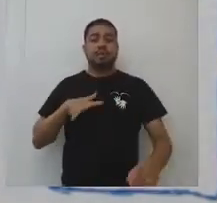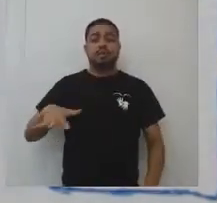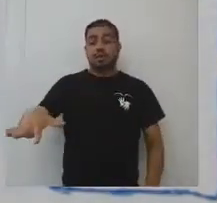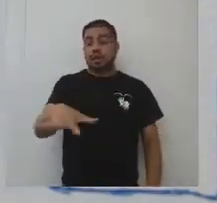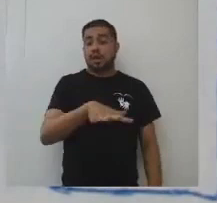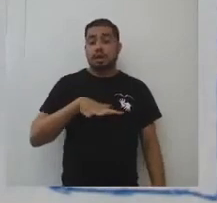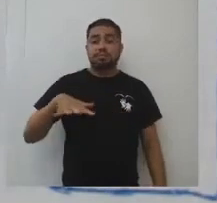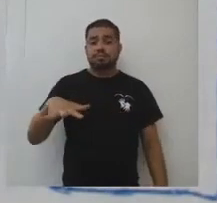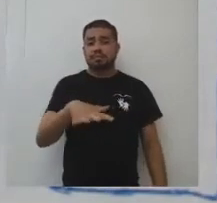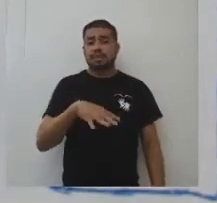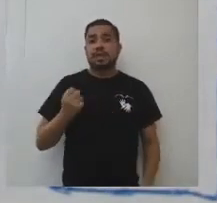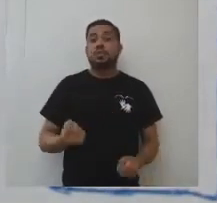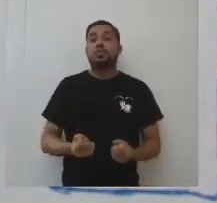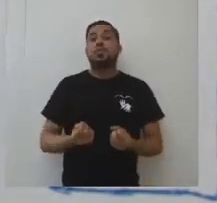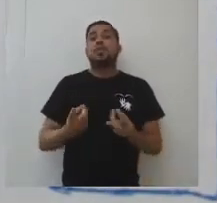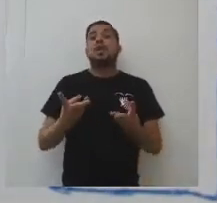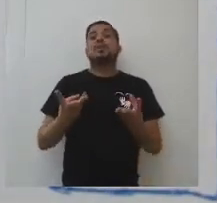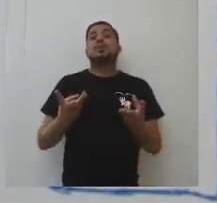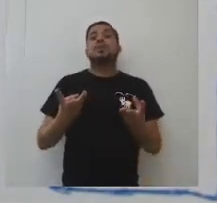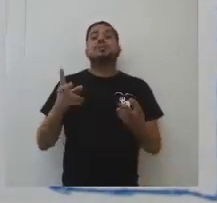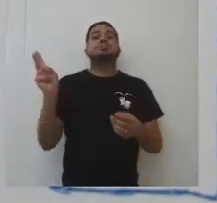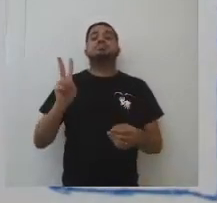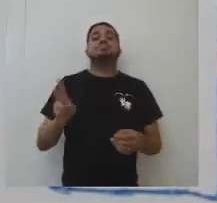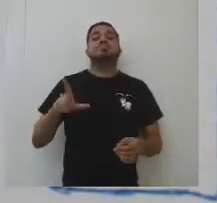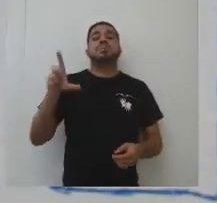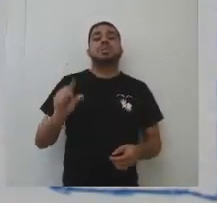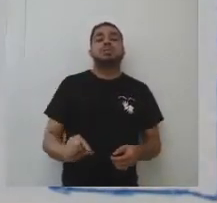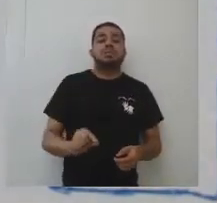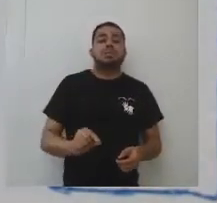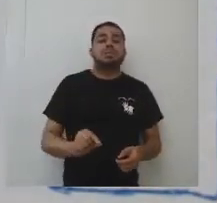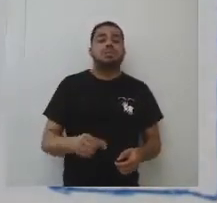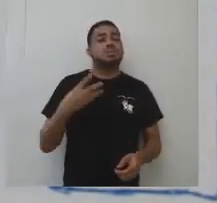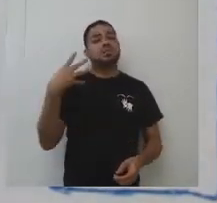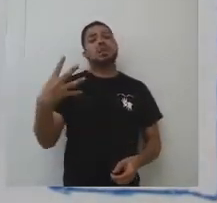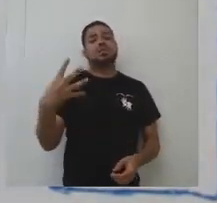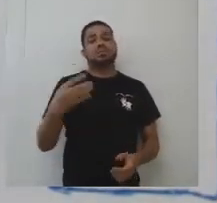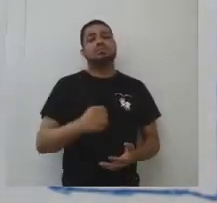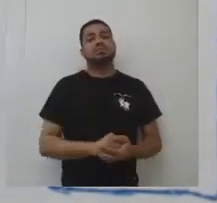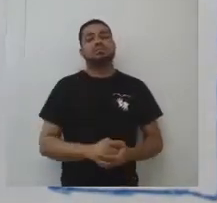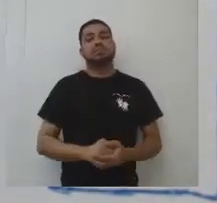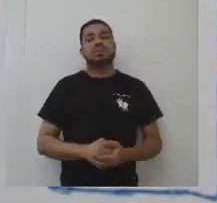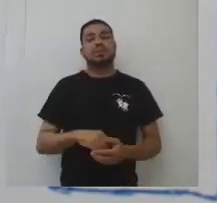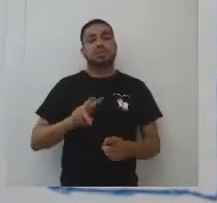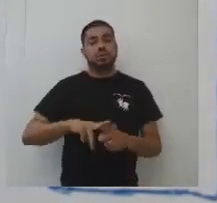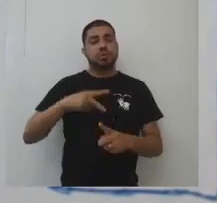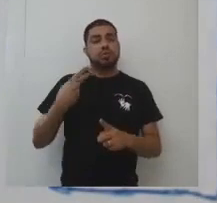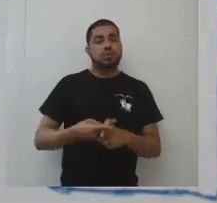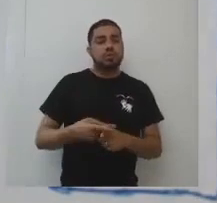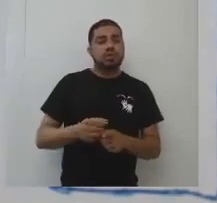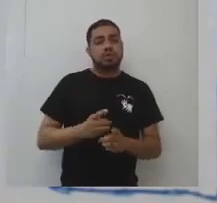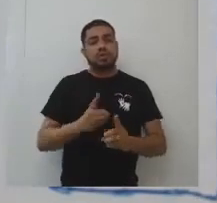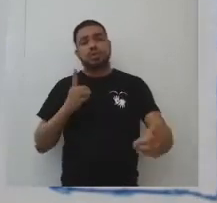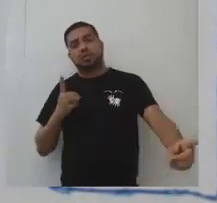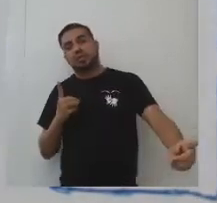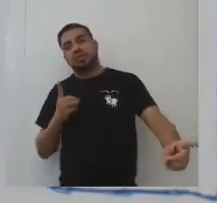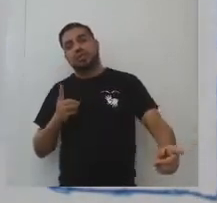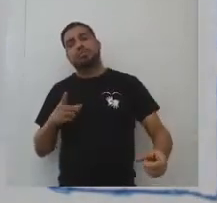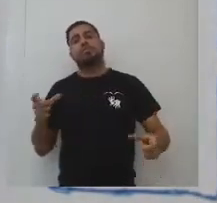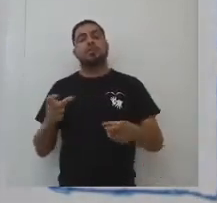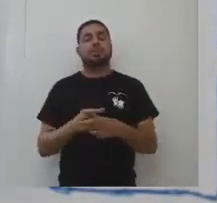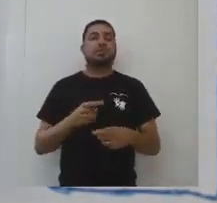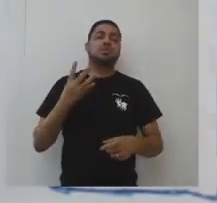campo é quantas vezes menor? 4 vezes. Dobrou a distância, menor 4